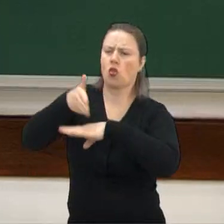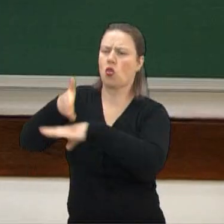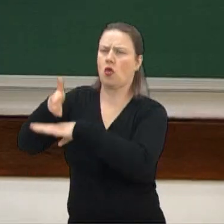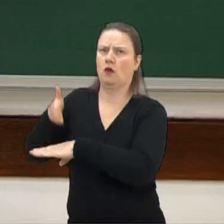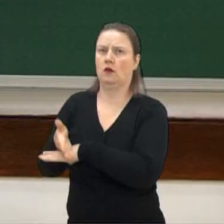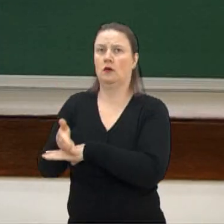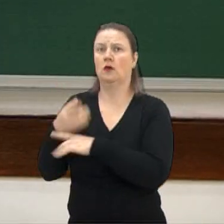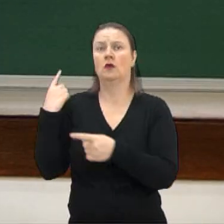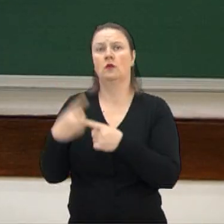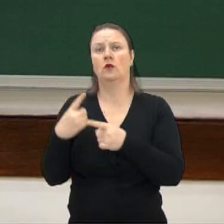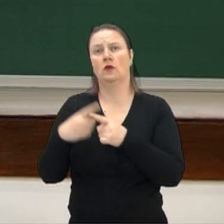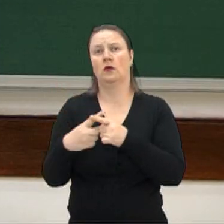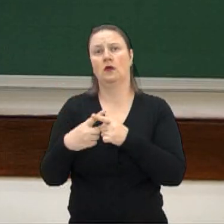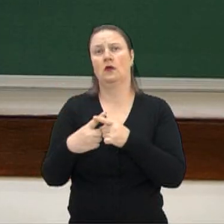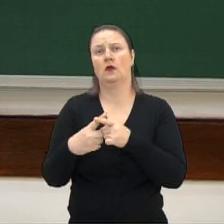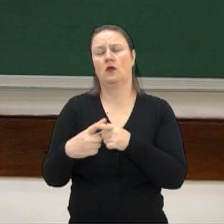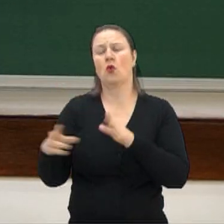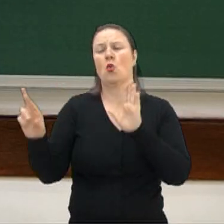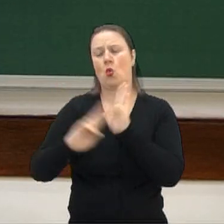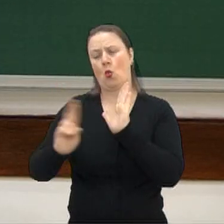são iguais, certo?